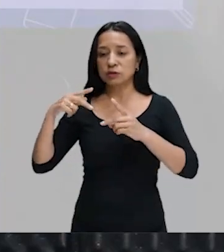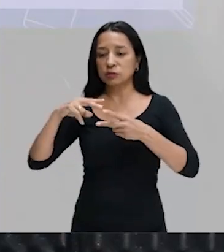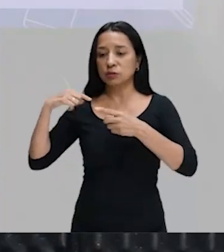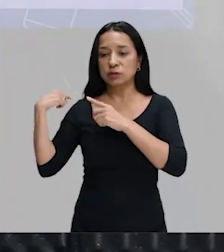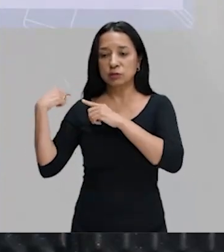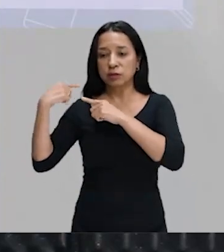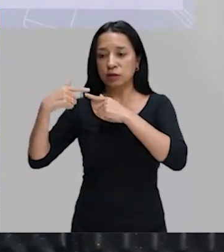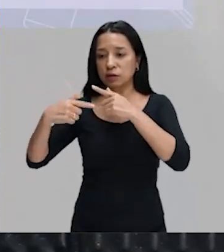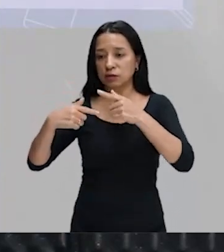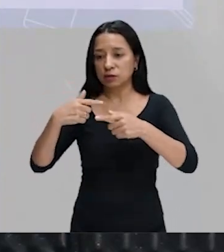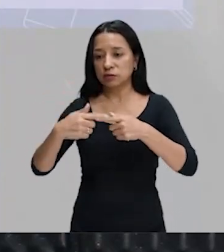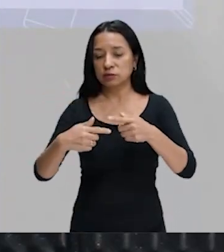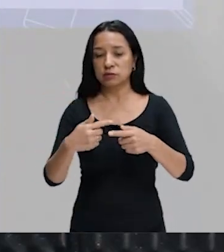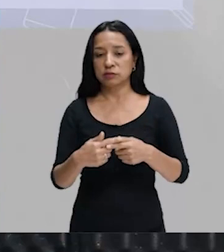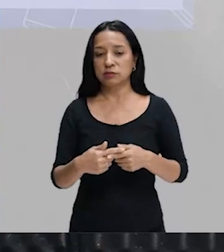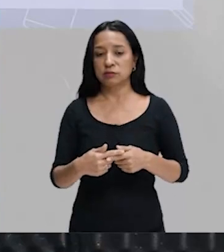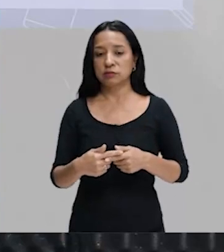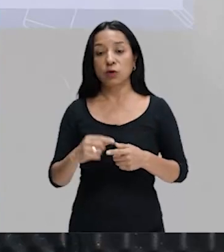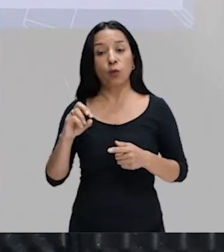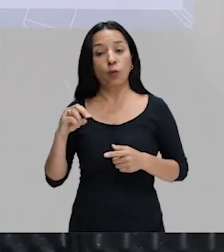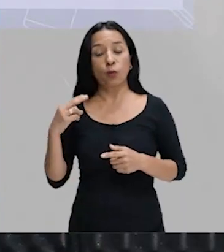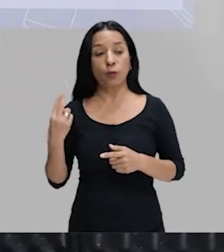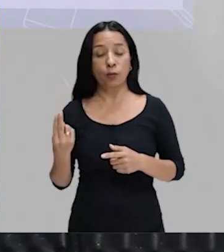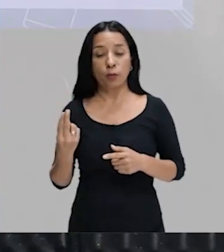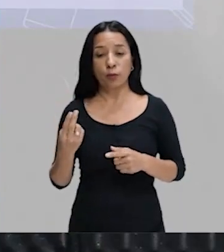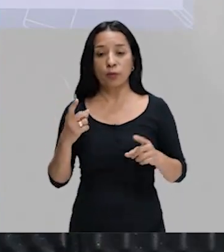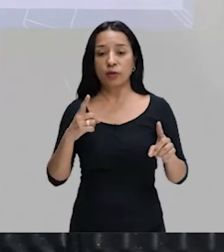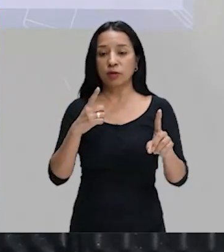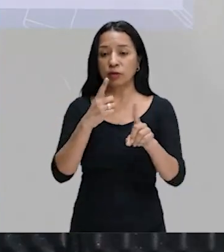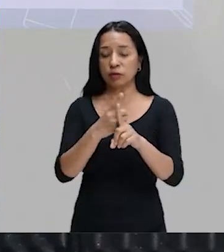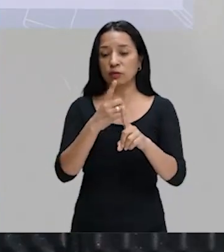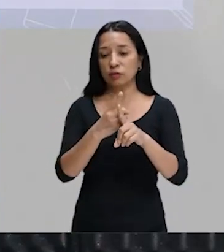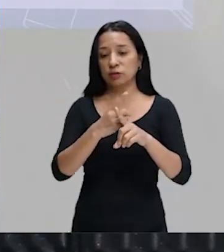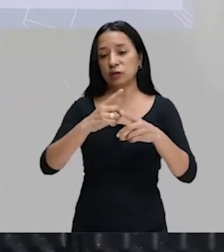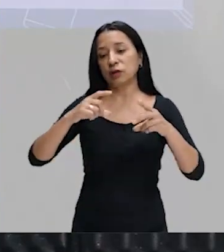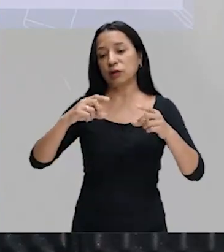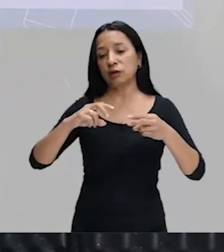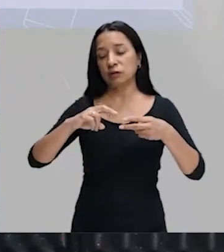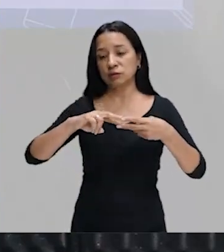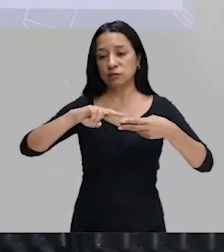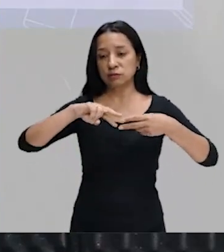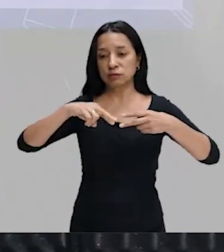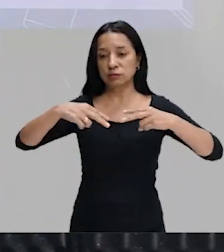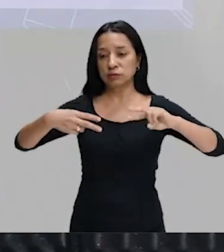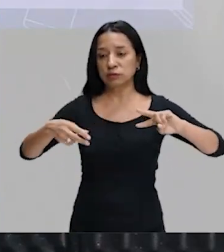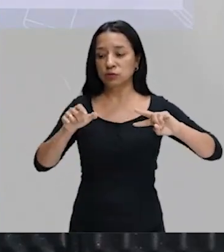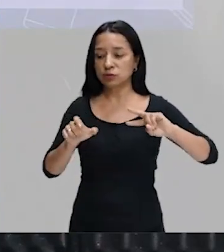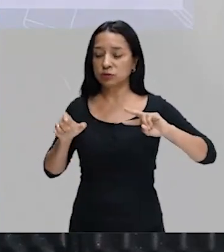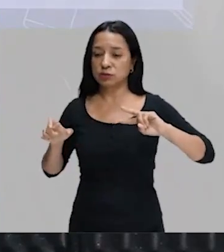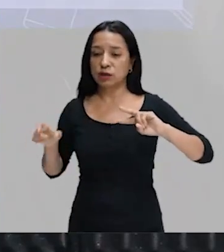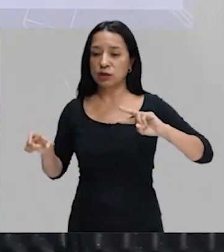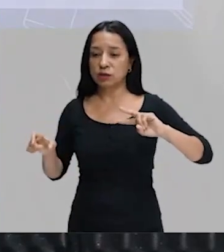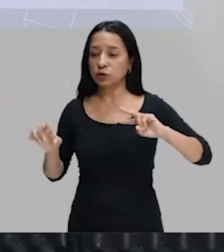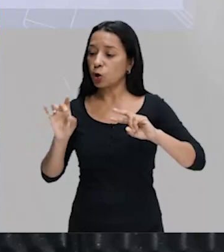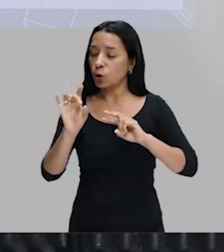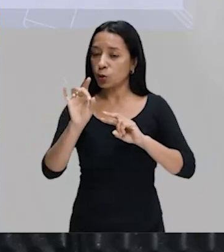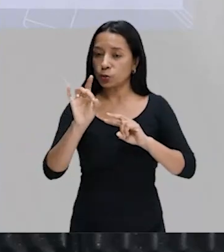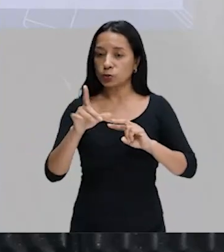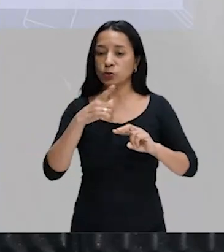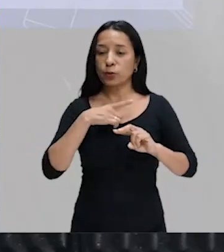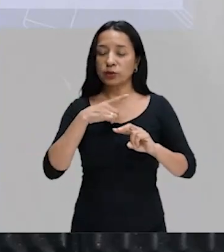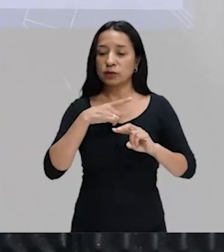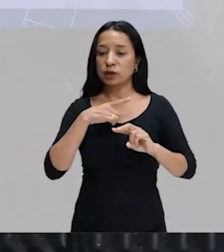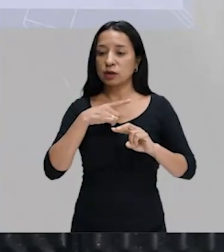sexo dos indivíduos. Ou seja, eu vou encontrar genes que estarão exclusivamente